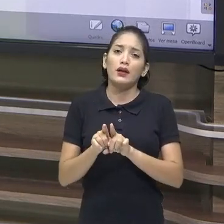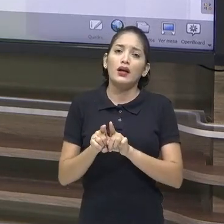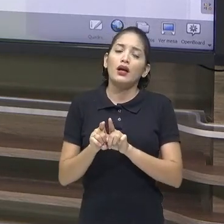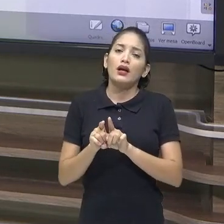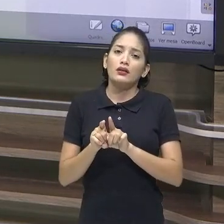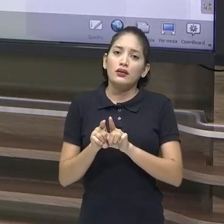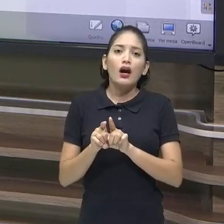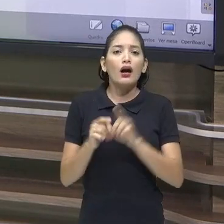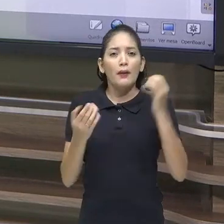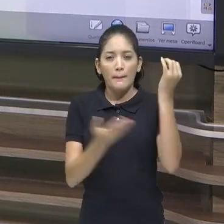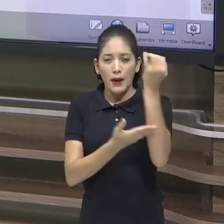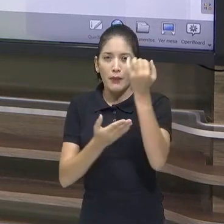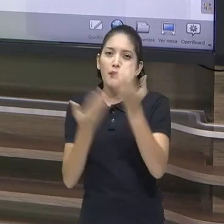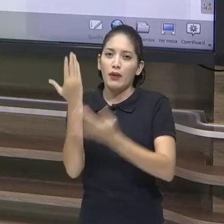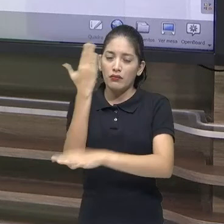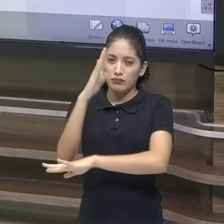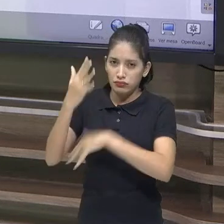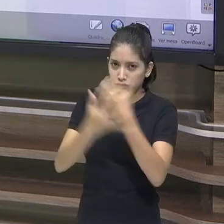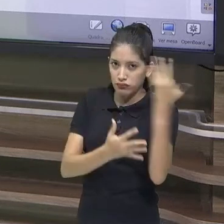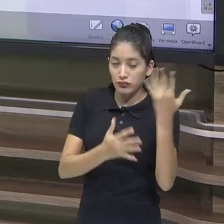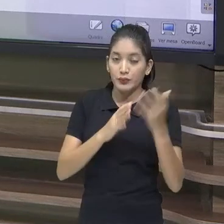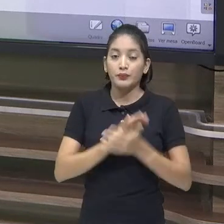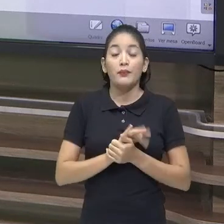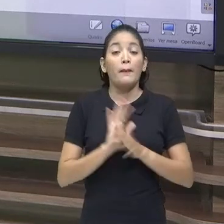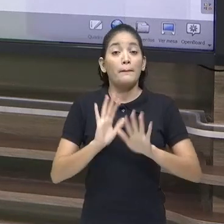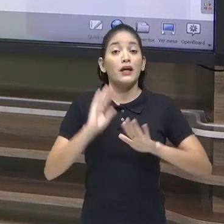Mas esse desenvolvimento, ele se deu aí